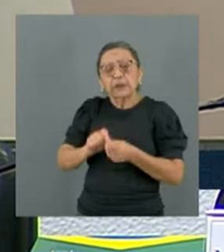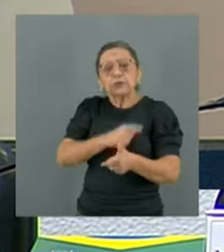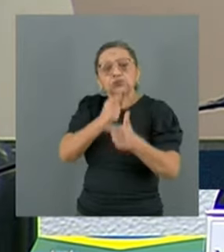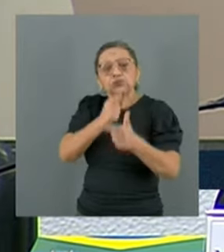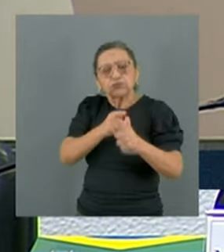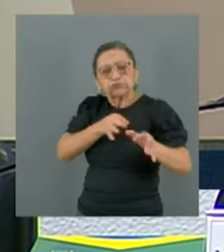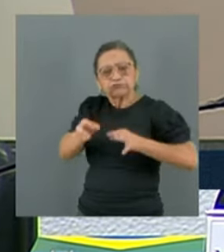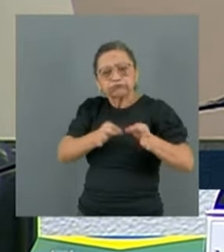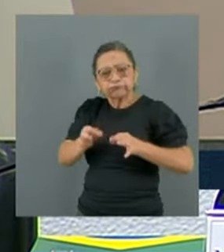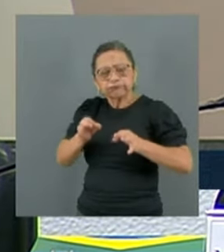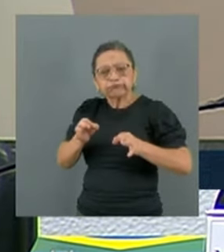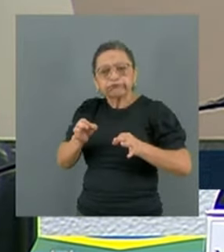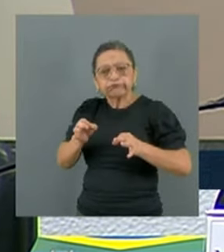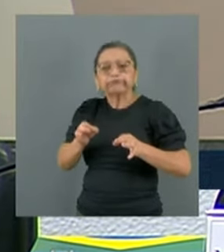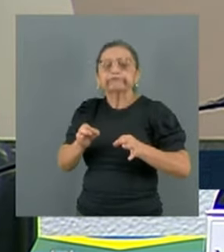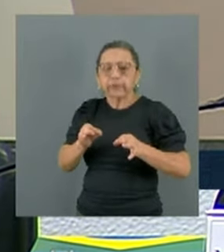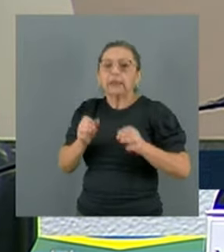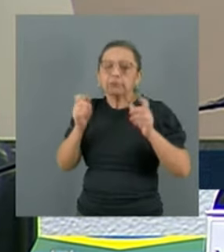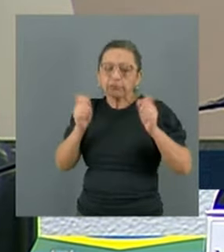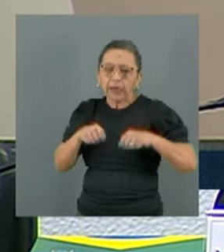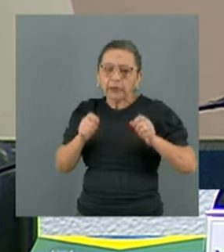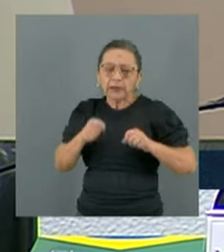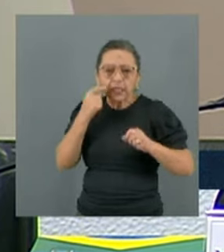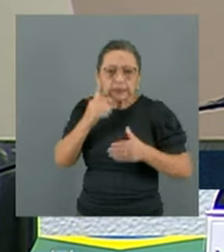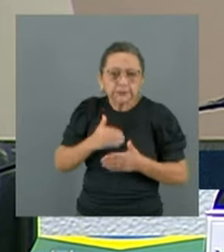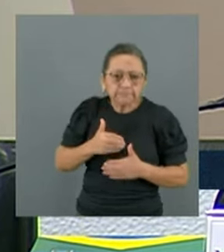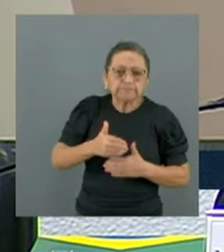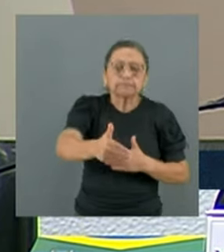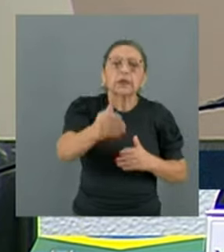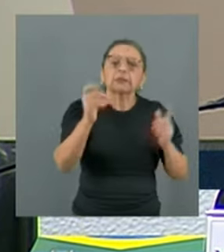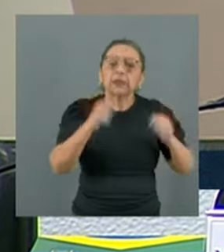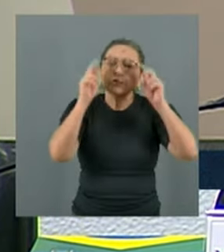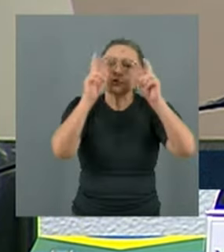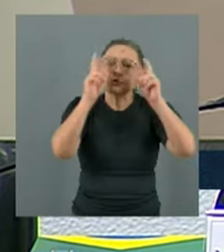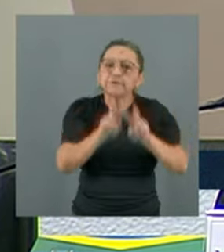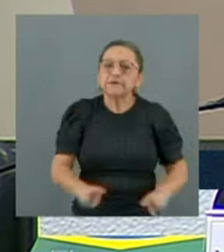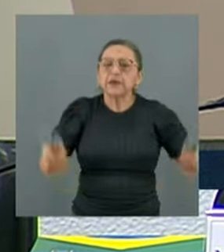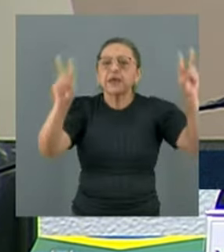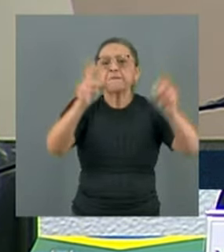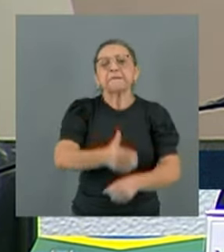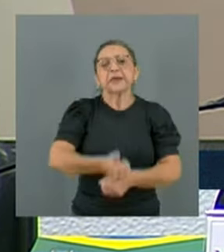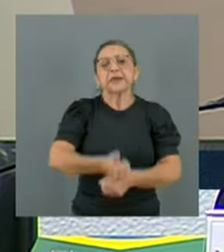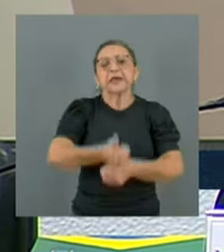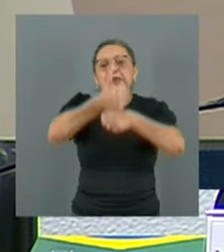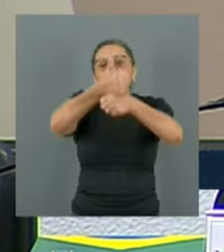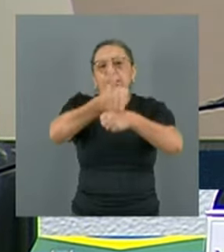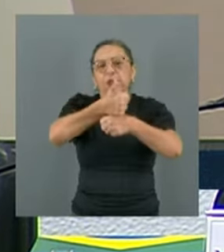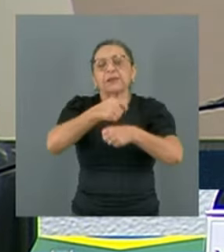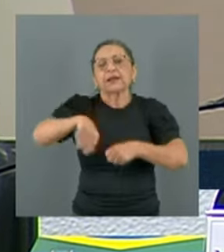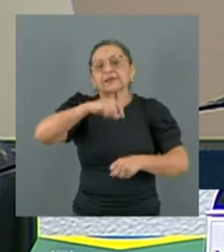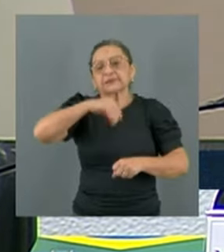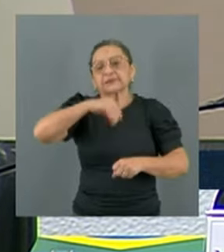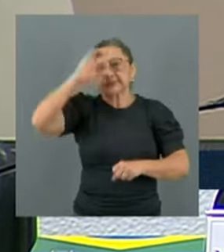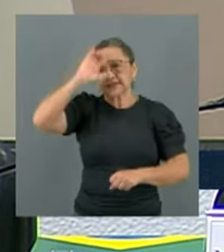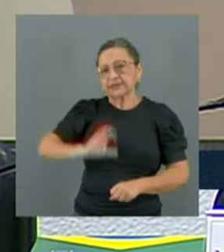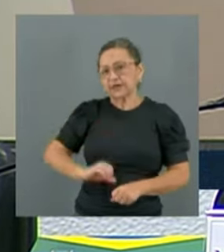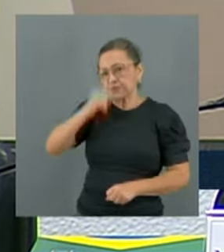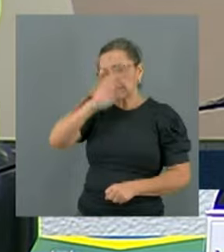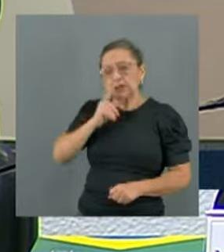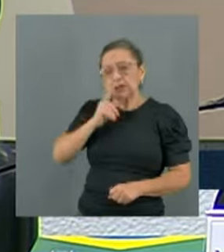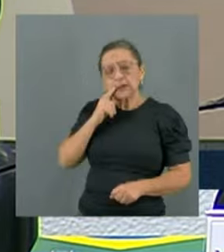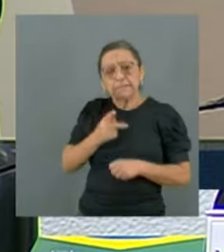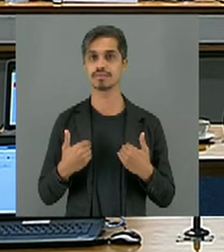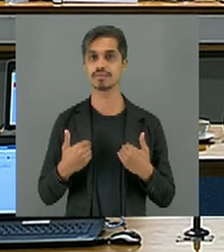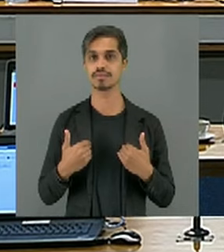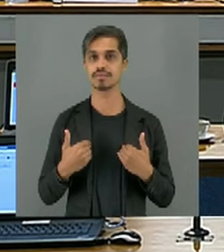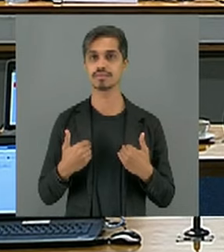trajetória profissional dele a necessidade do comisso com as metas estabelecidas pelo CNJ para julgamento de processos nos